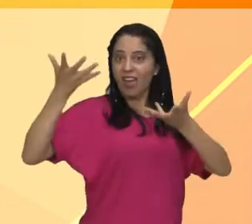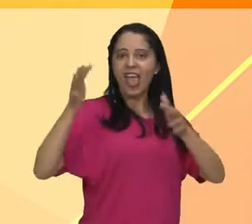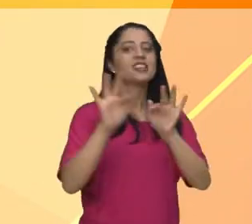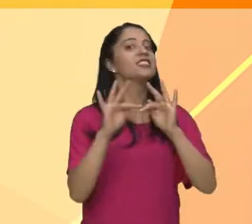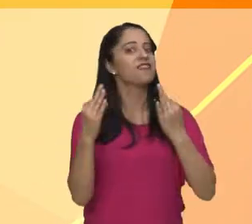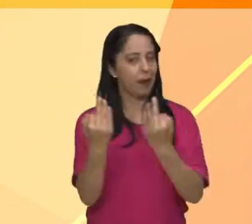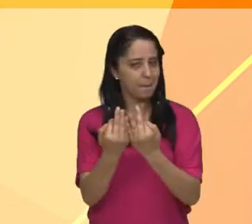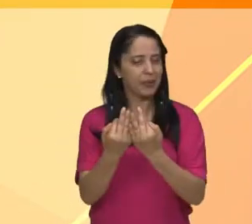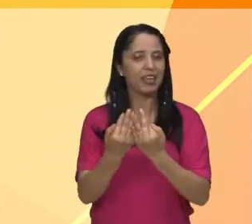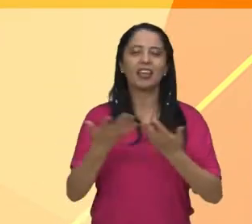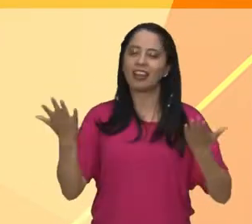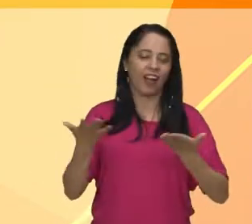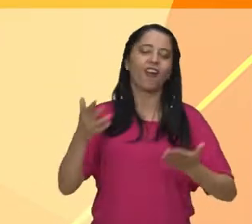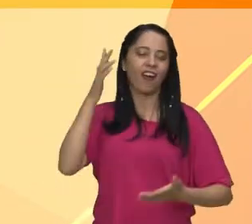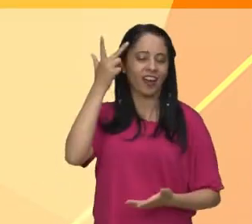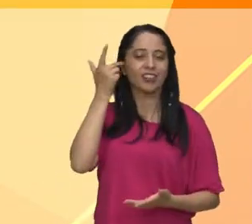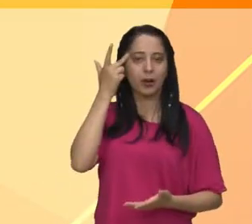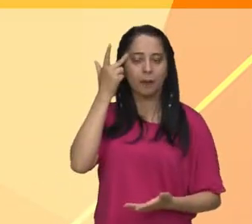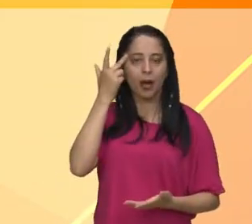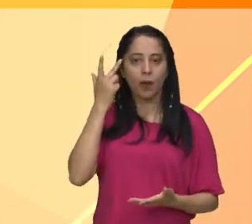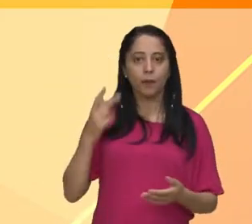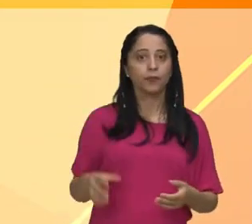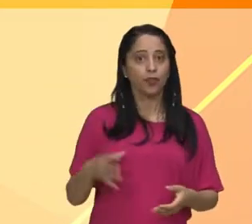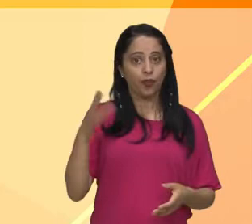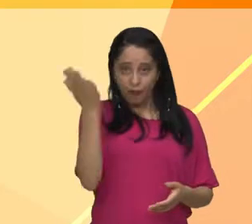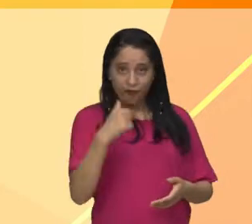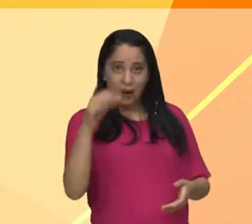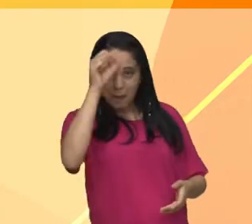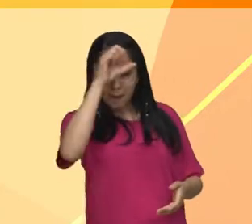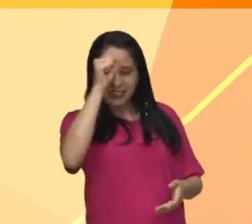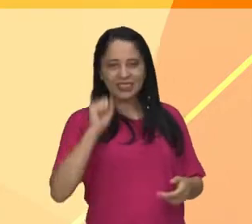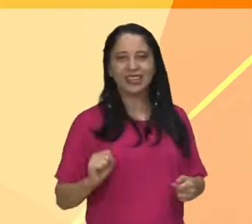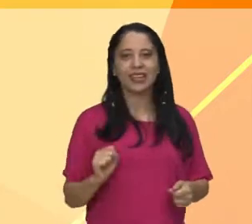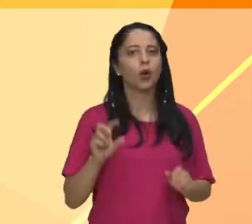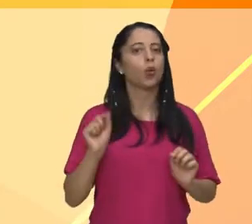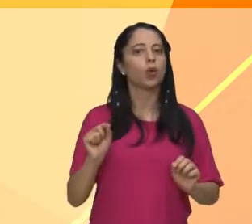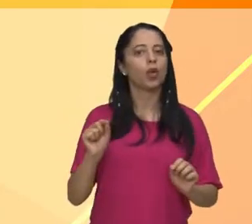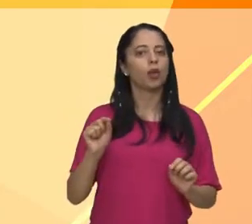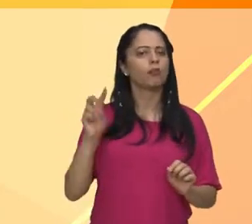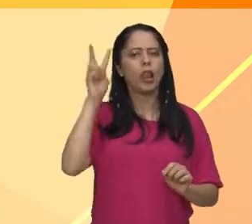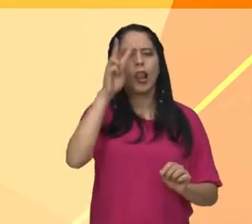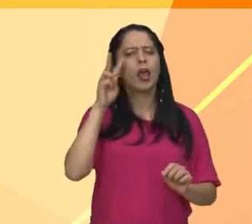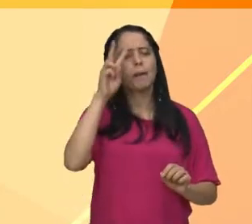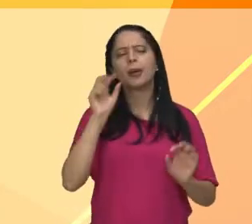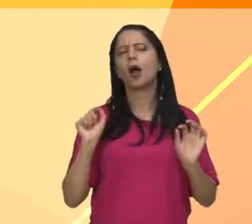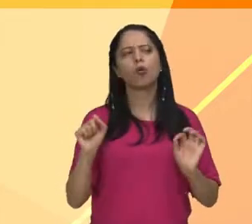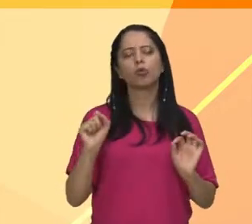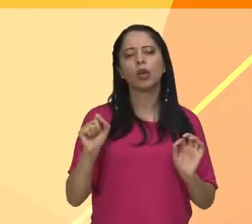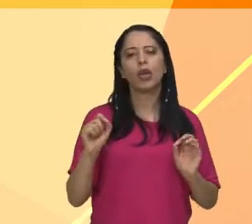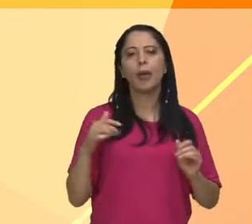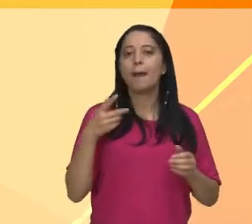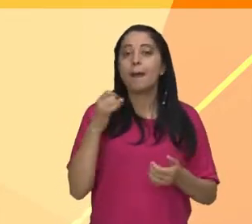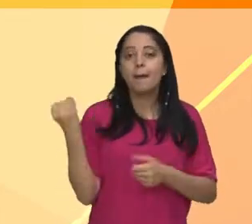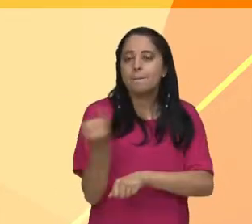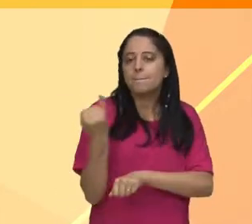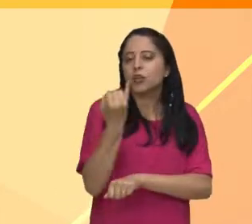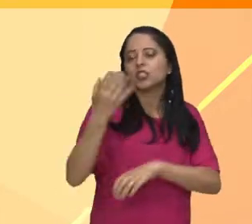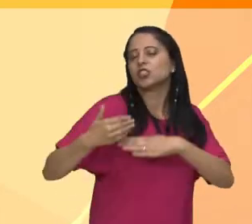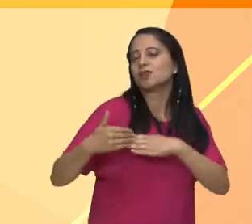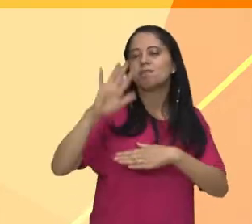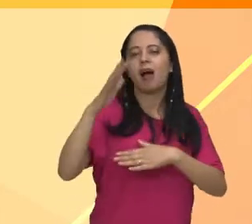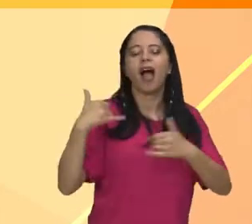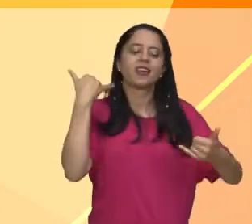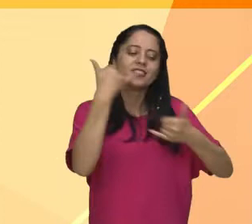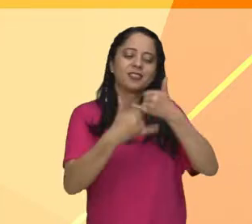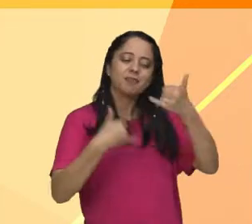Então, vamos aprender com a gente a coreografia que vocês acabaram de assistir? Lembrando que o importante é a gente se divertir, confraternizar com